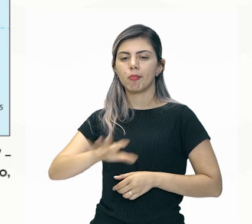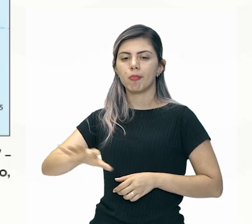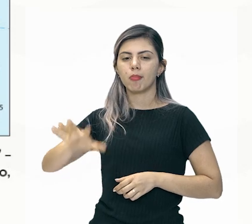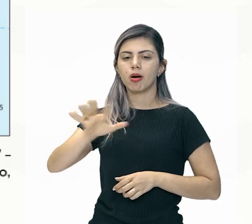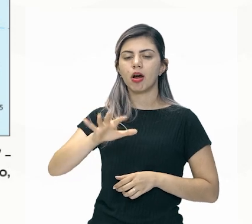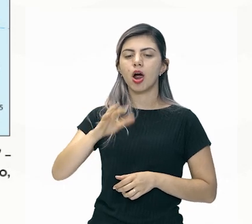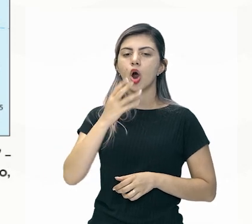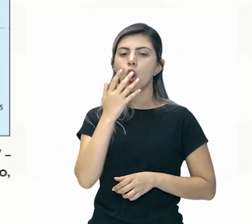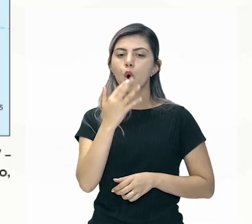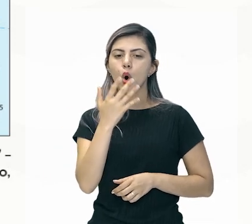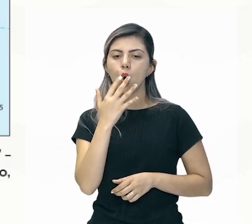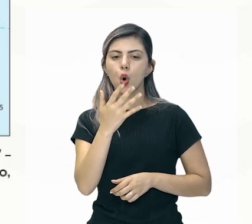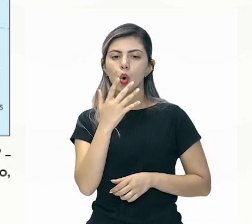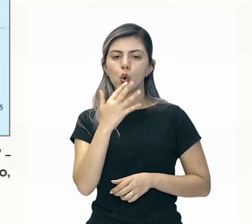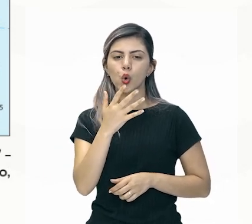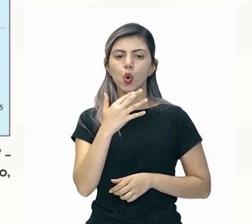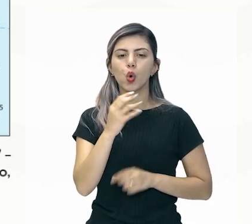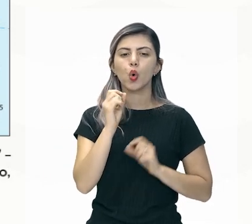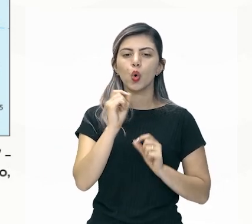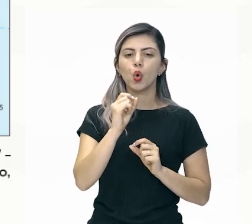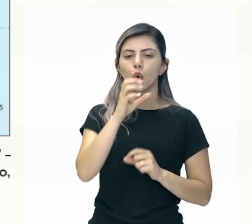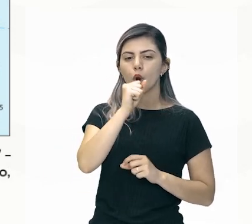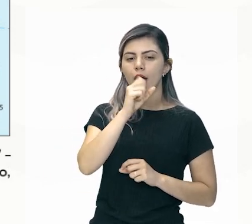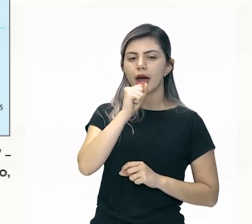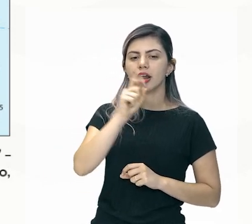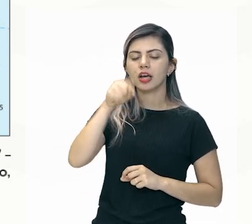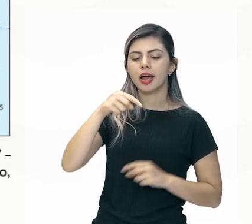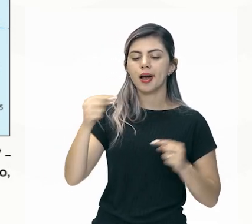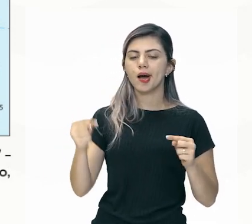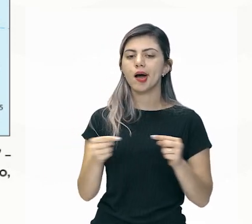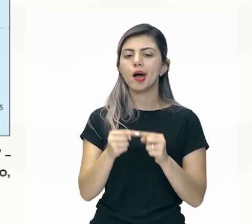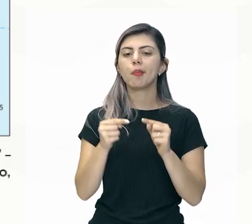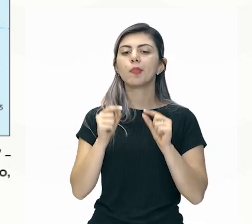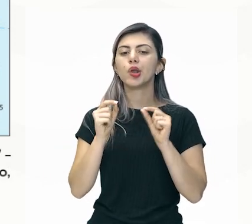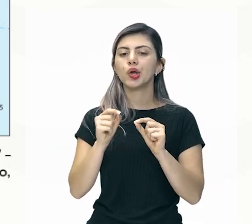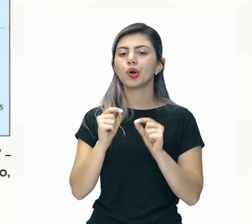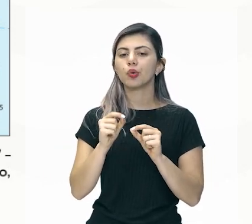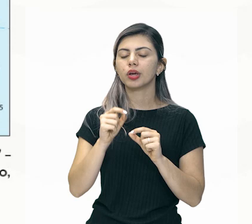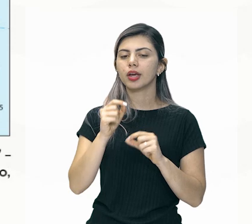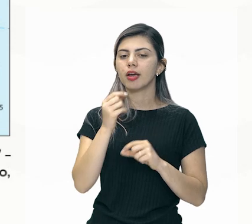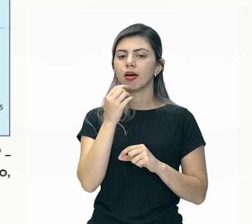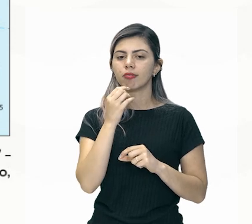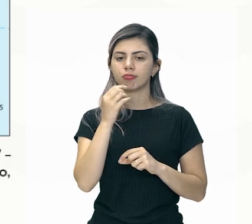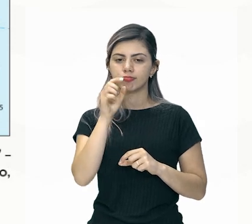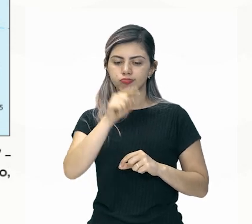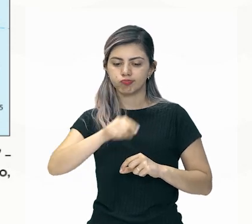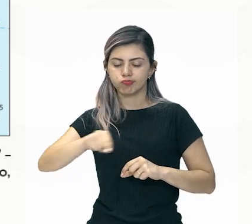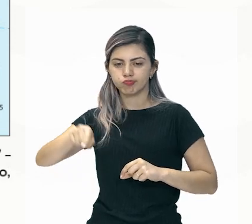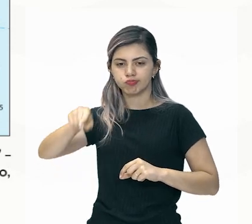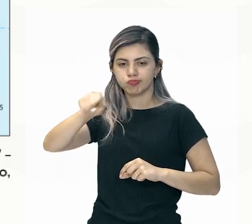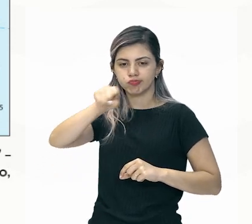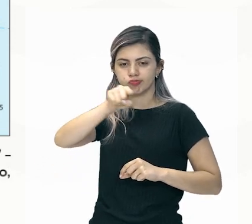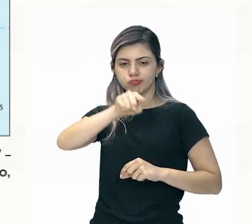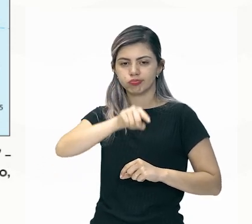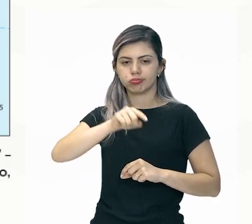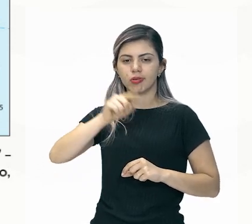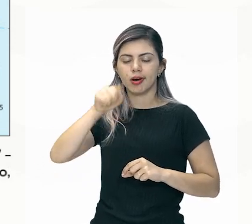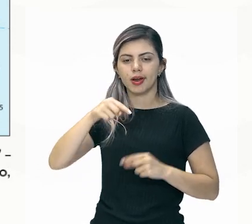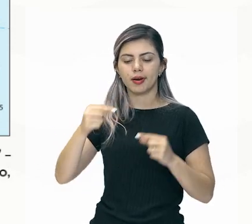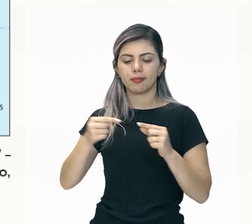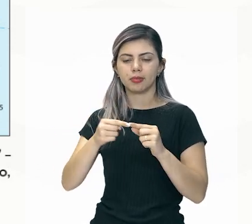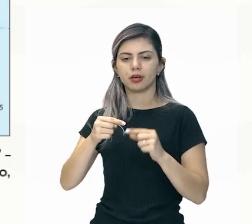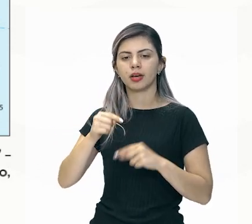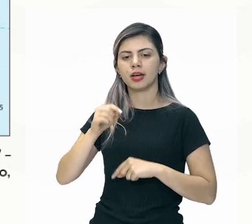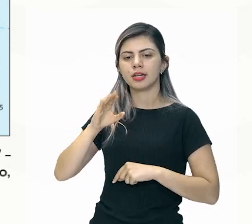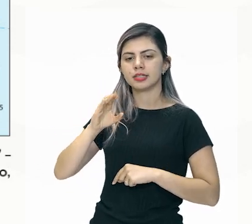em laranja no mapa de vocês, ela é representada pela cor laranja e ela representa ali o bioma cerrado,